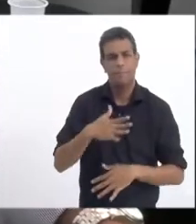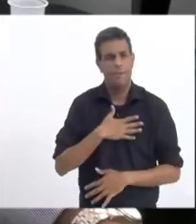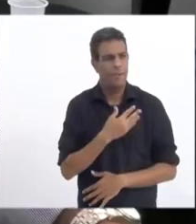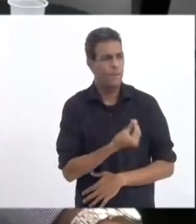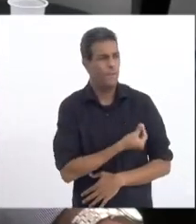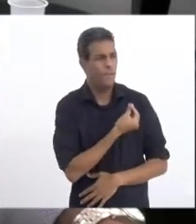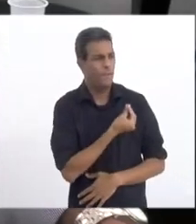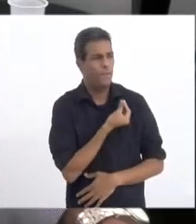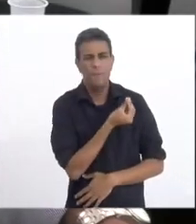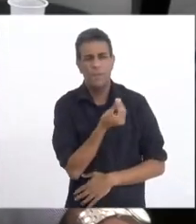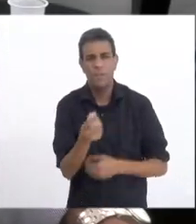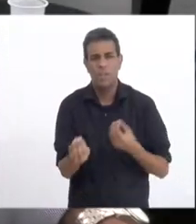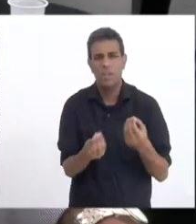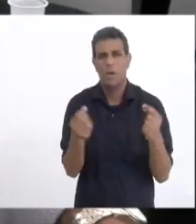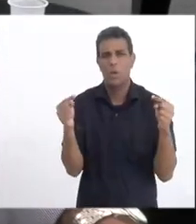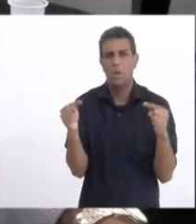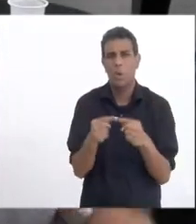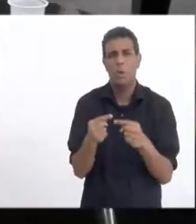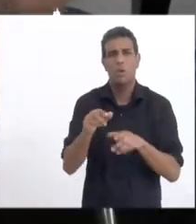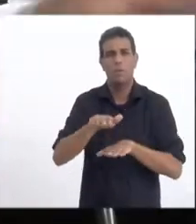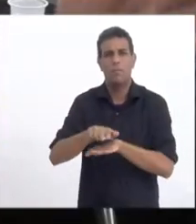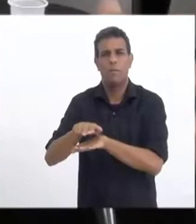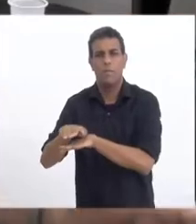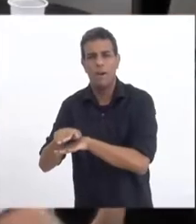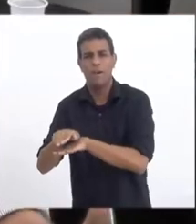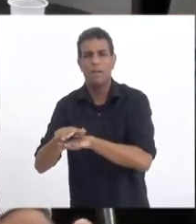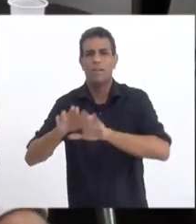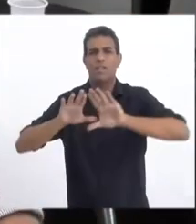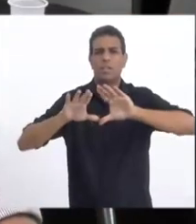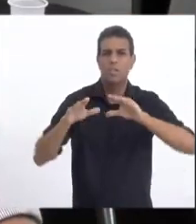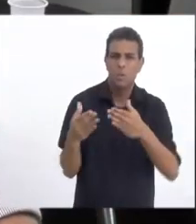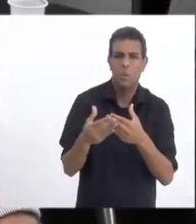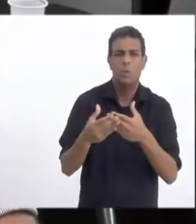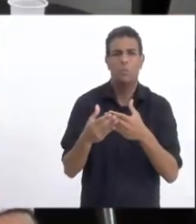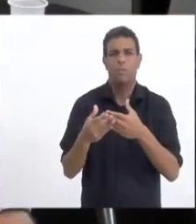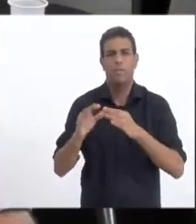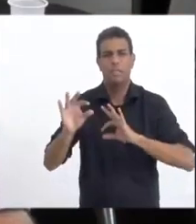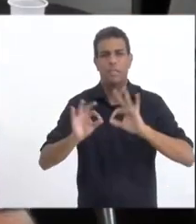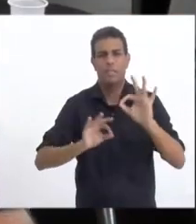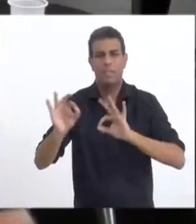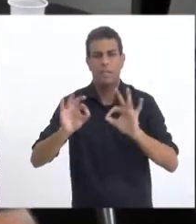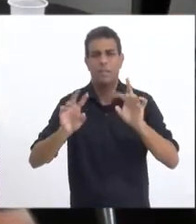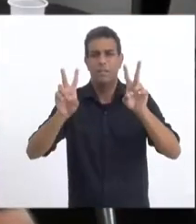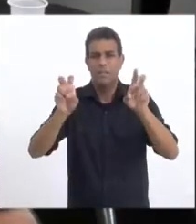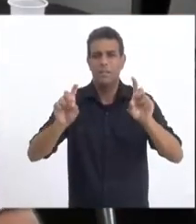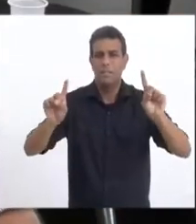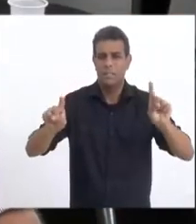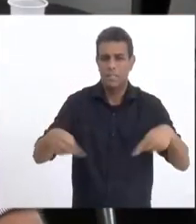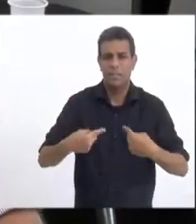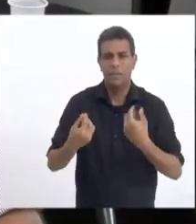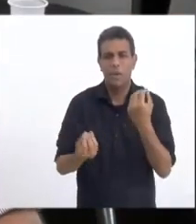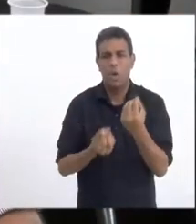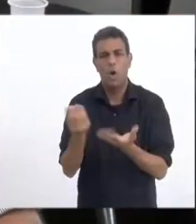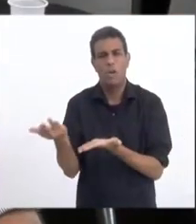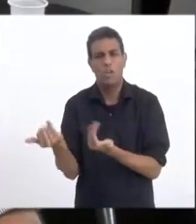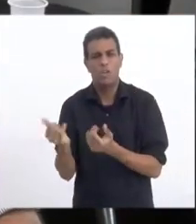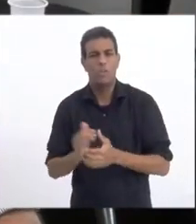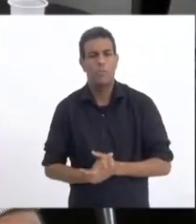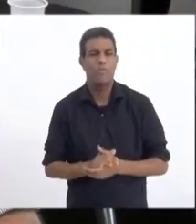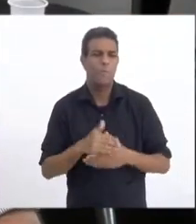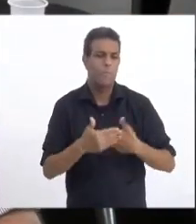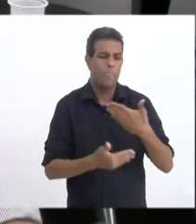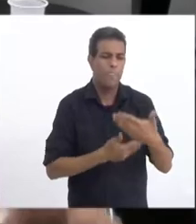como usuário de droga, eu me internei na comunidade terapêutica chamada Desafio Jovem Ebenezer. E